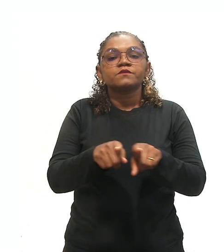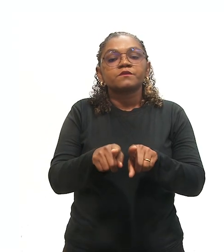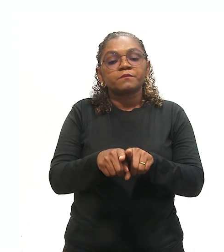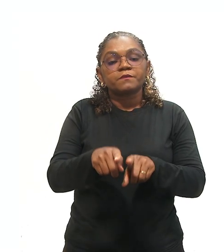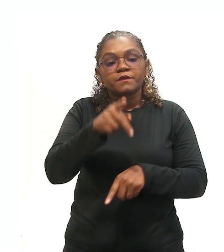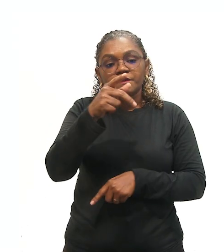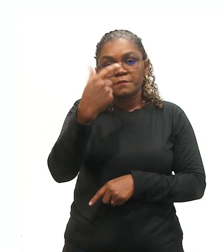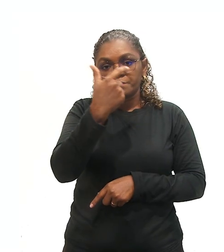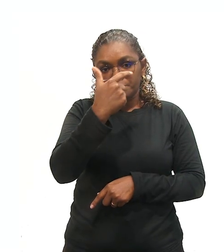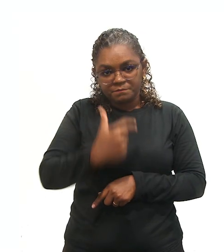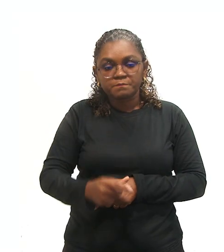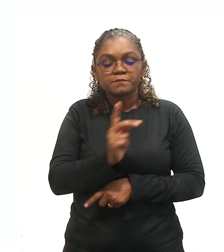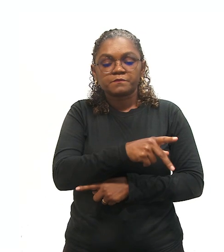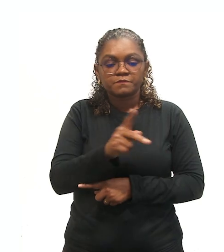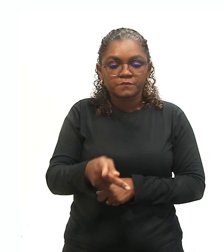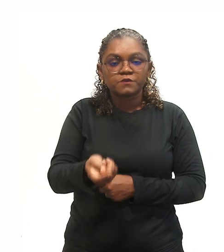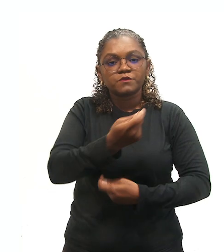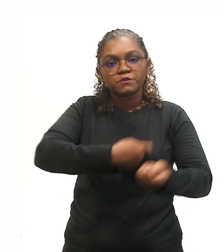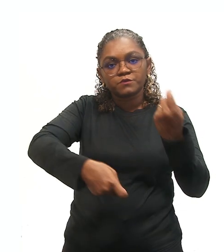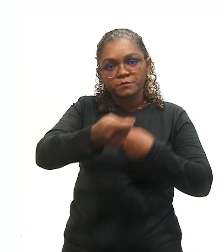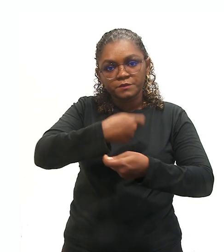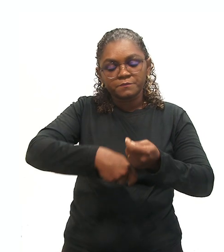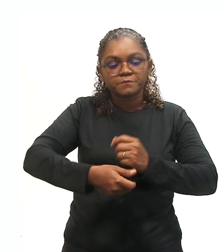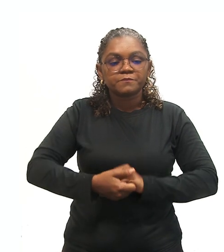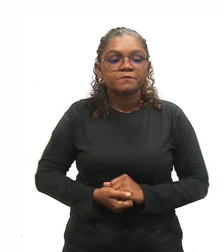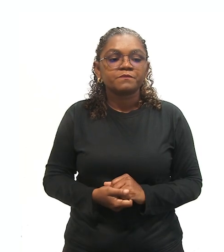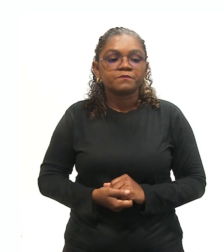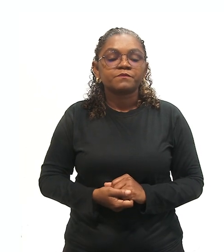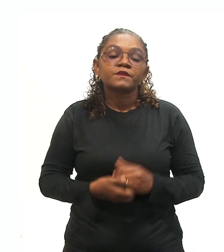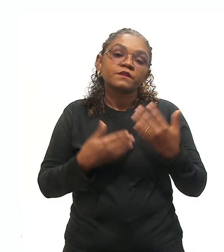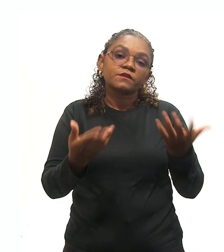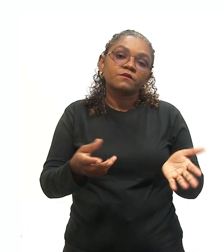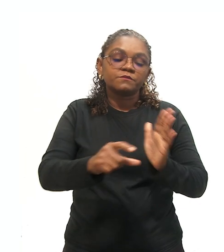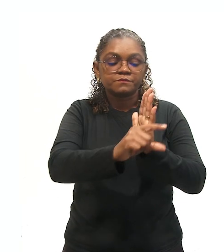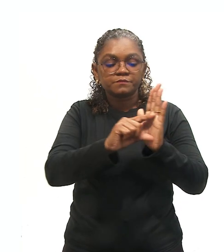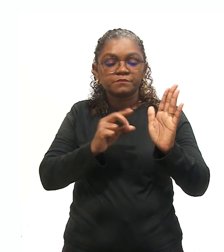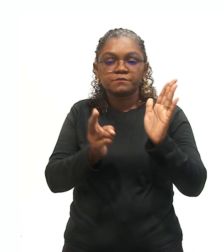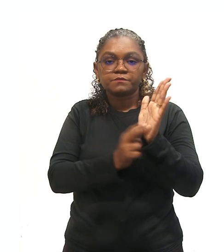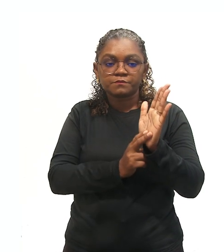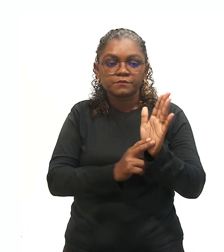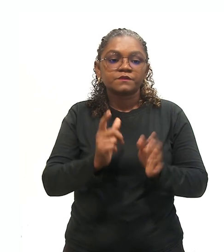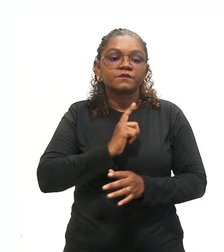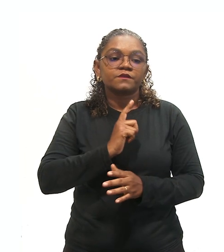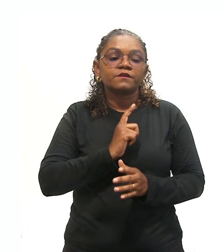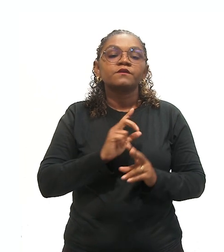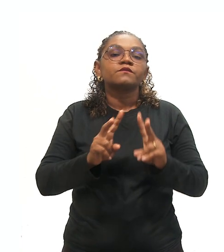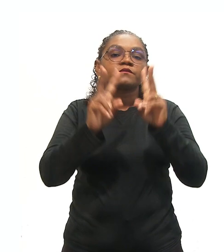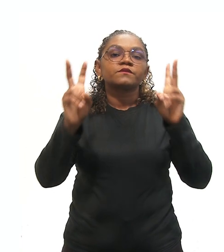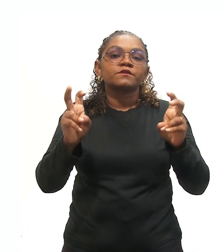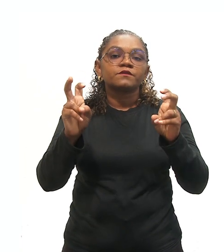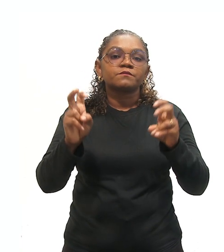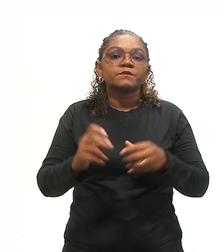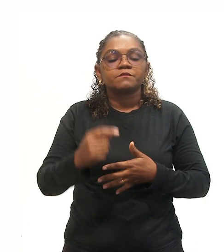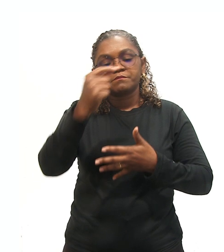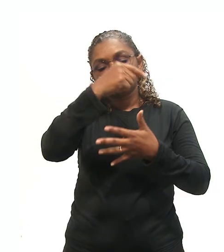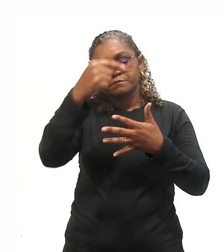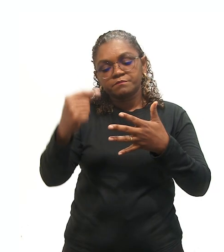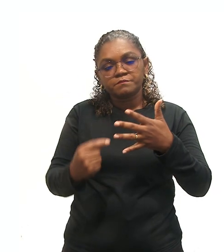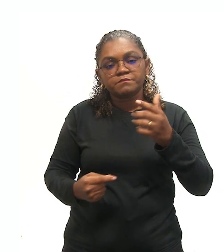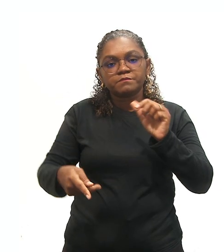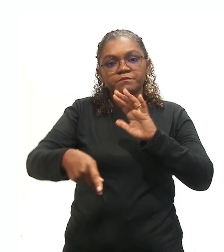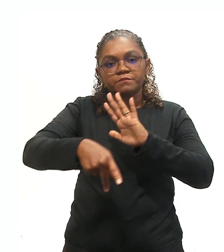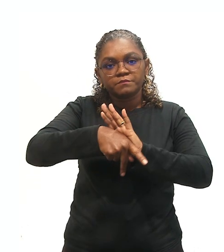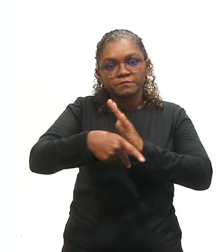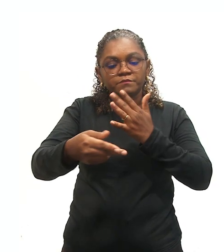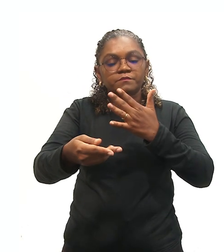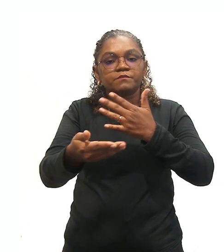Na ementa dessa nossa disciplina, nós vamos estudar um pouco sobre fundamentos da economia. Vamos abordar a introdução à macroeconomia, a introdução